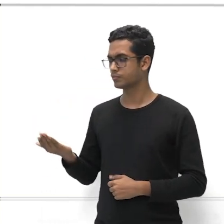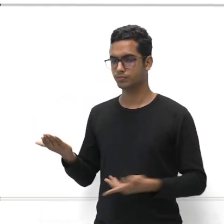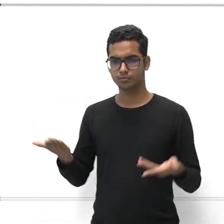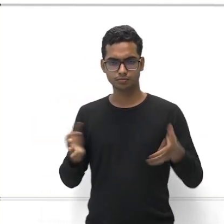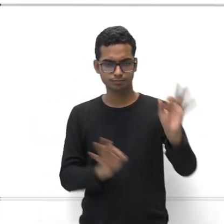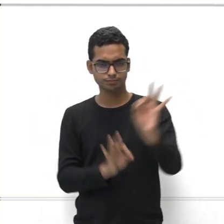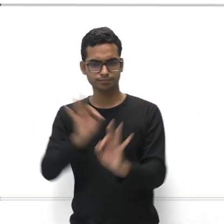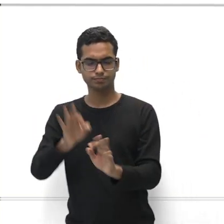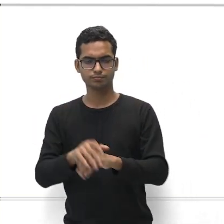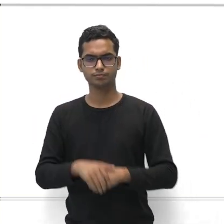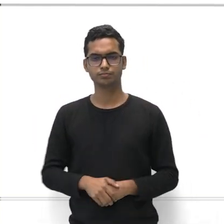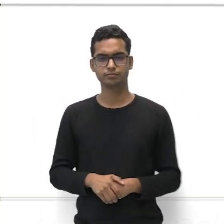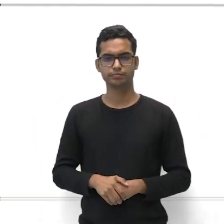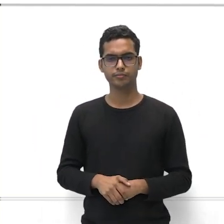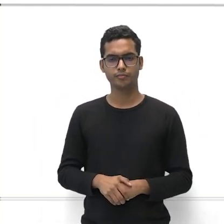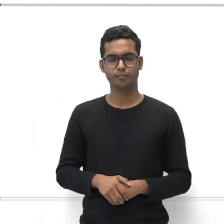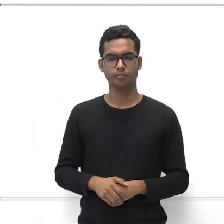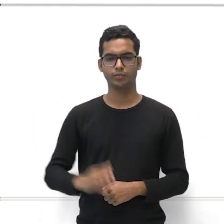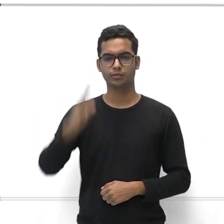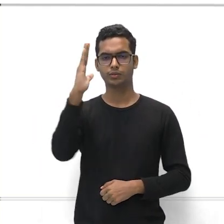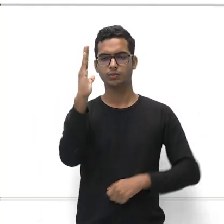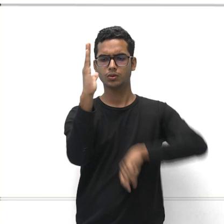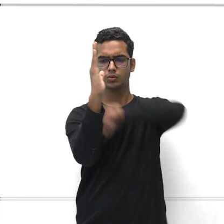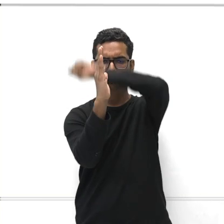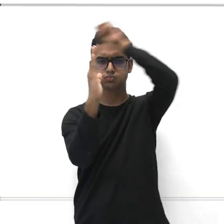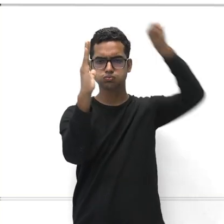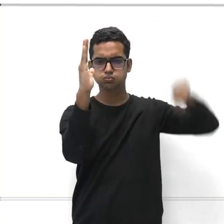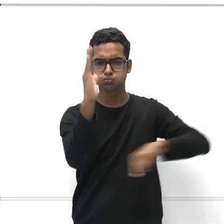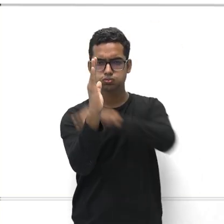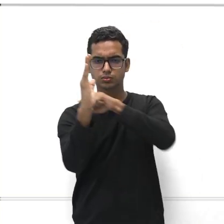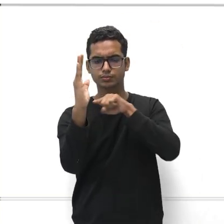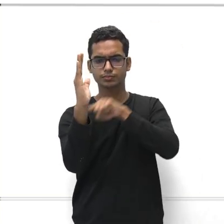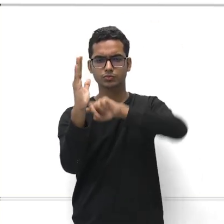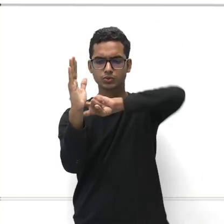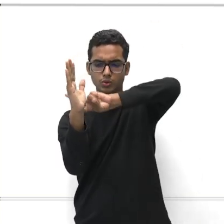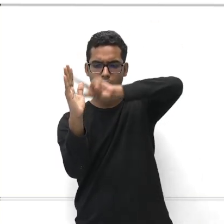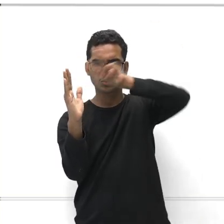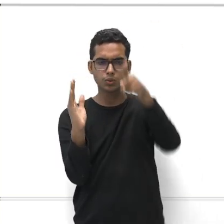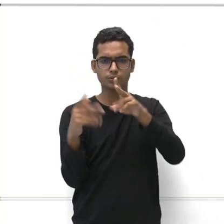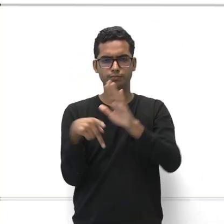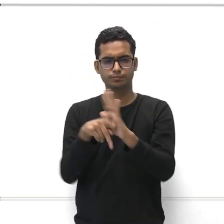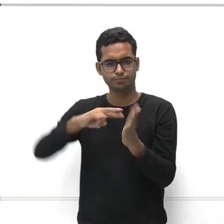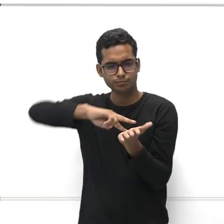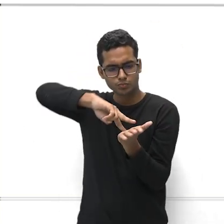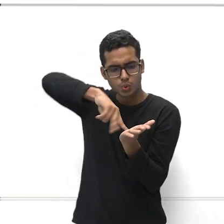ficou assim, ó. A gente botou a ponta seca aqui, o compasso fez aqui a volta